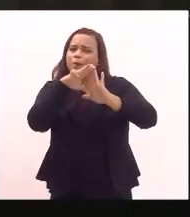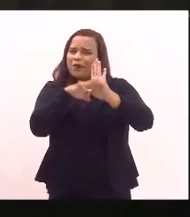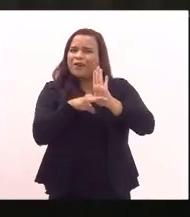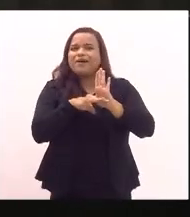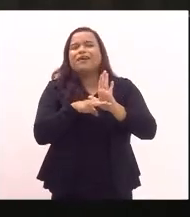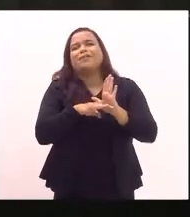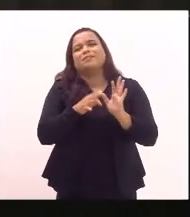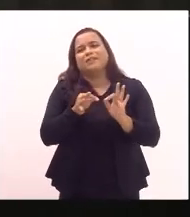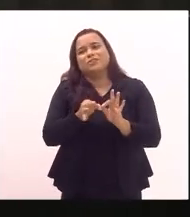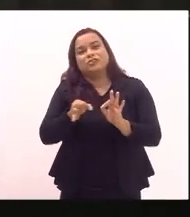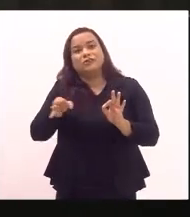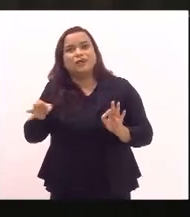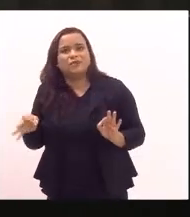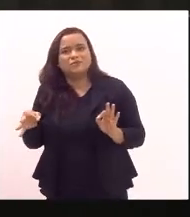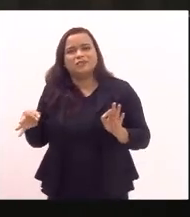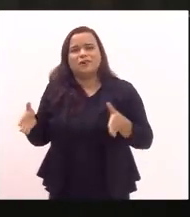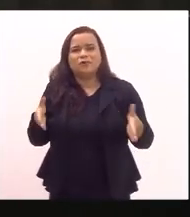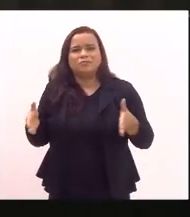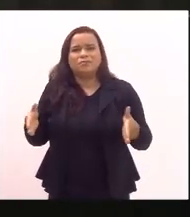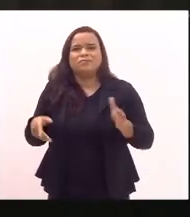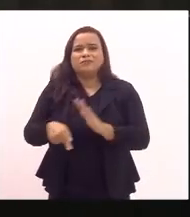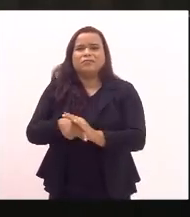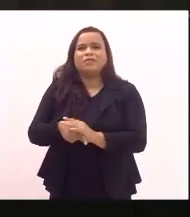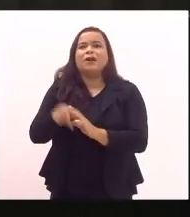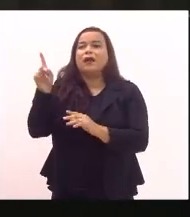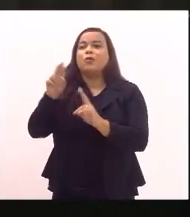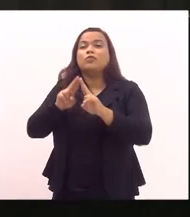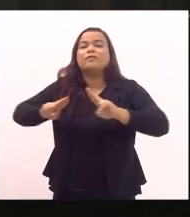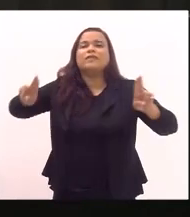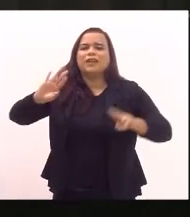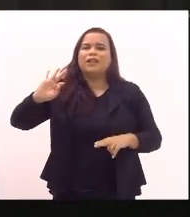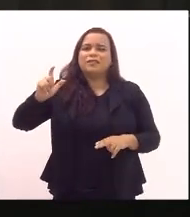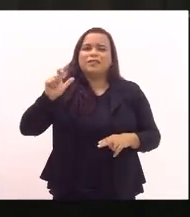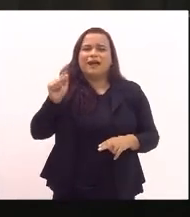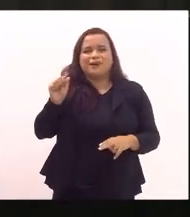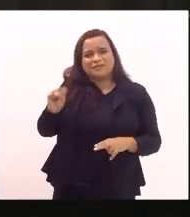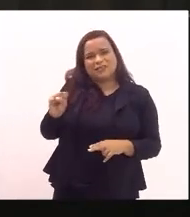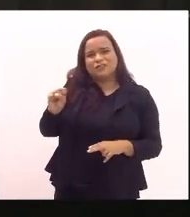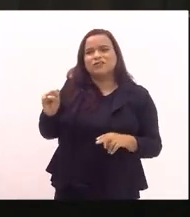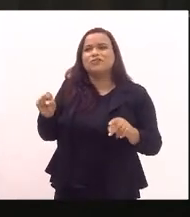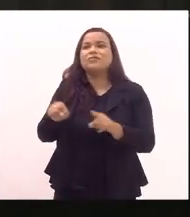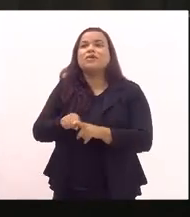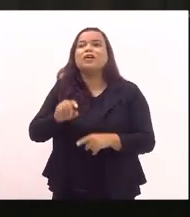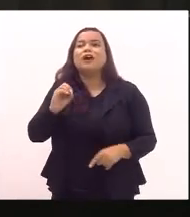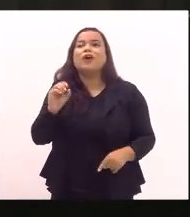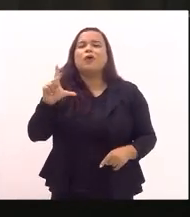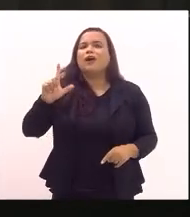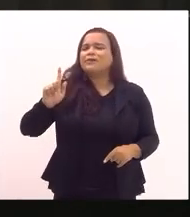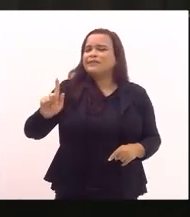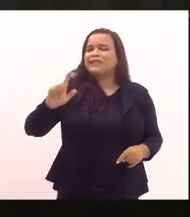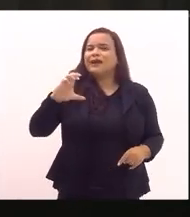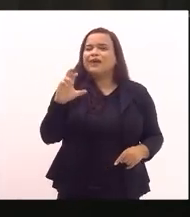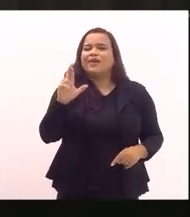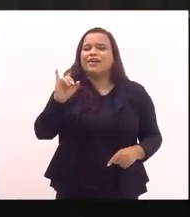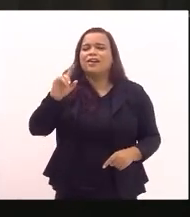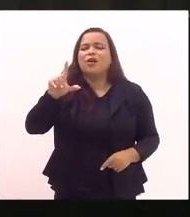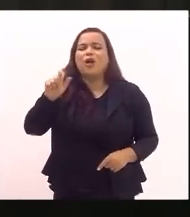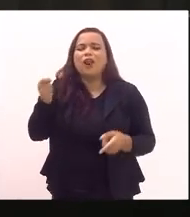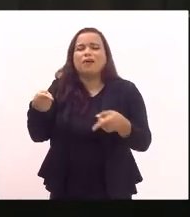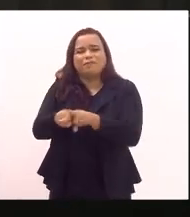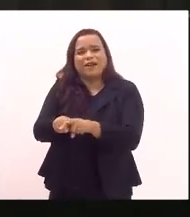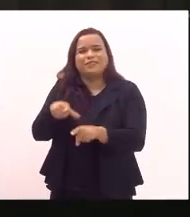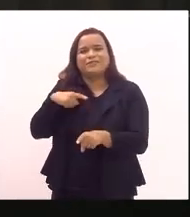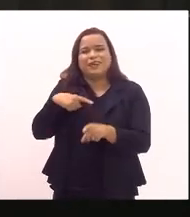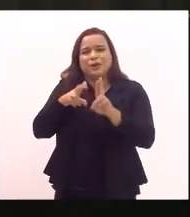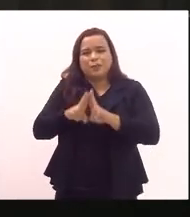programa de extensão da Universidade do Texas em Austin e dá um LG crioula numa parceria